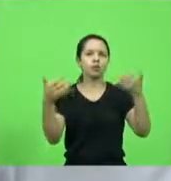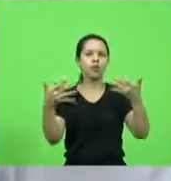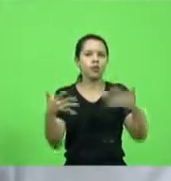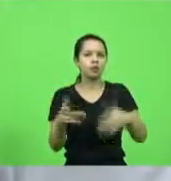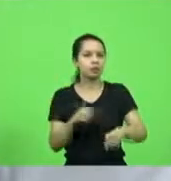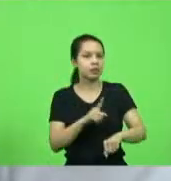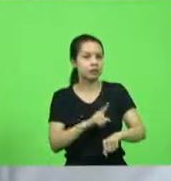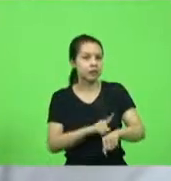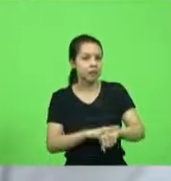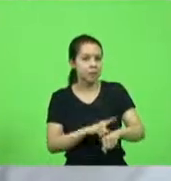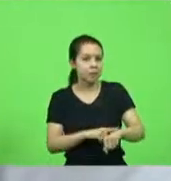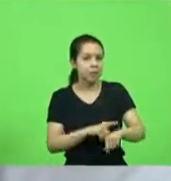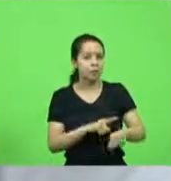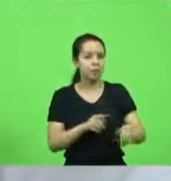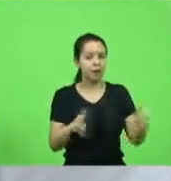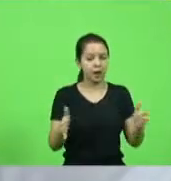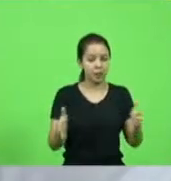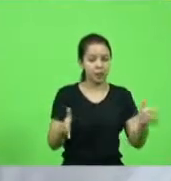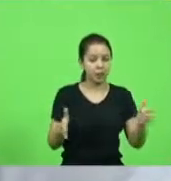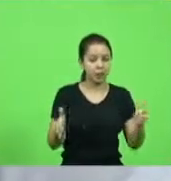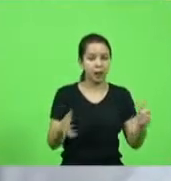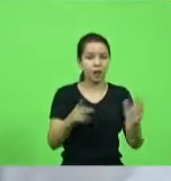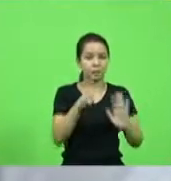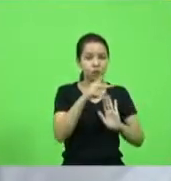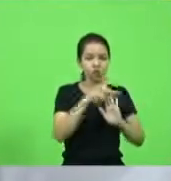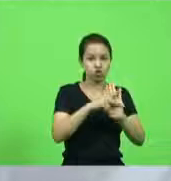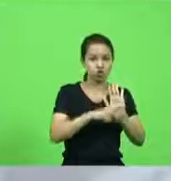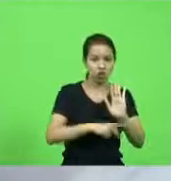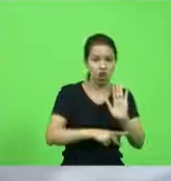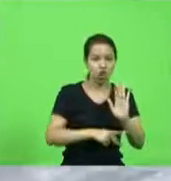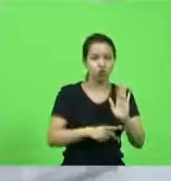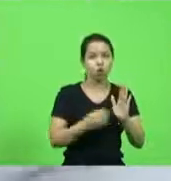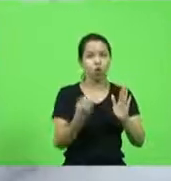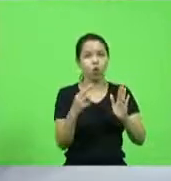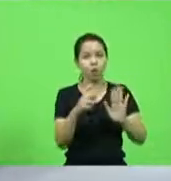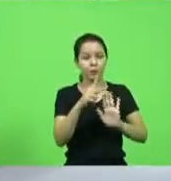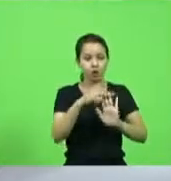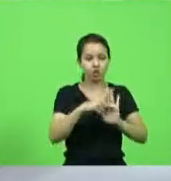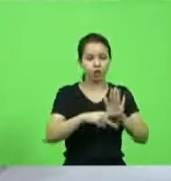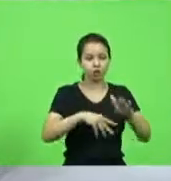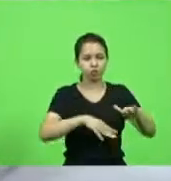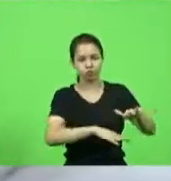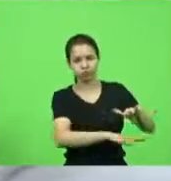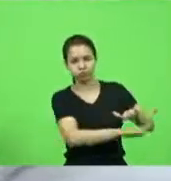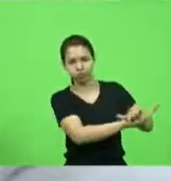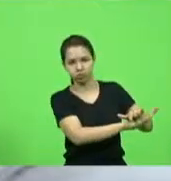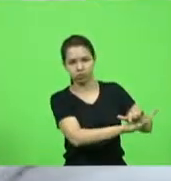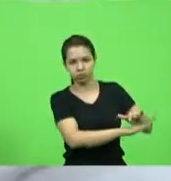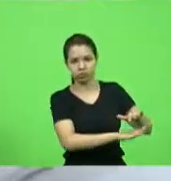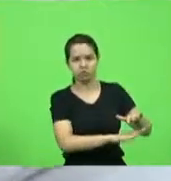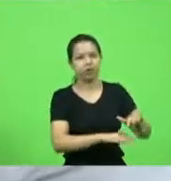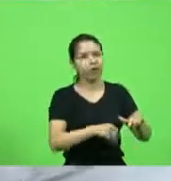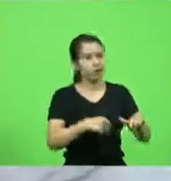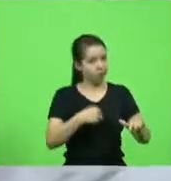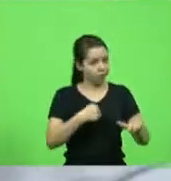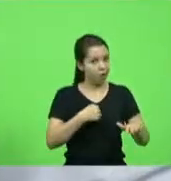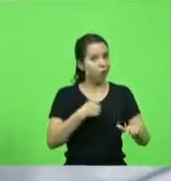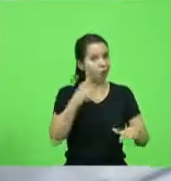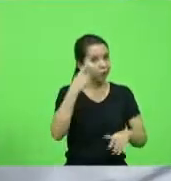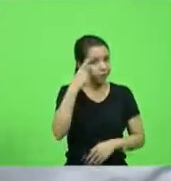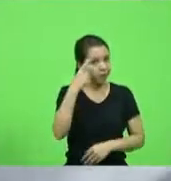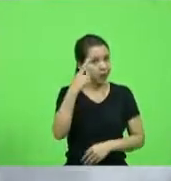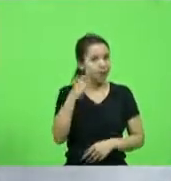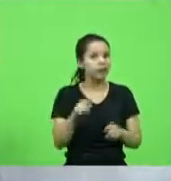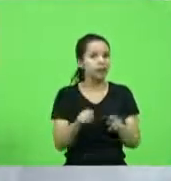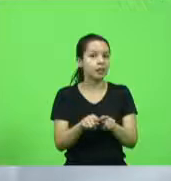resolver determinados projetos ou engavetamento de projetos, eu lembraria também ao deputado